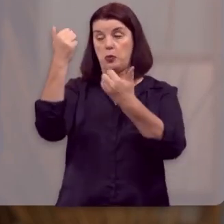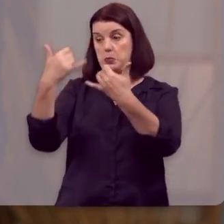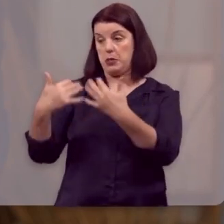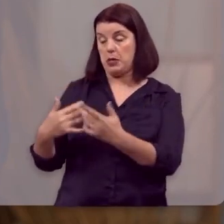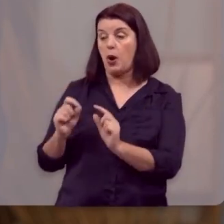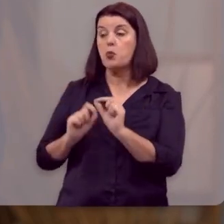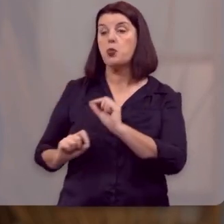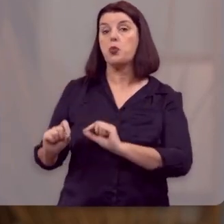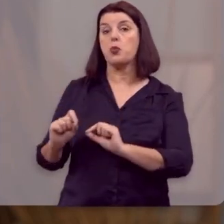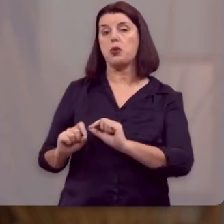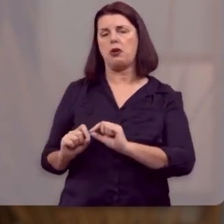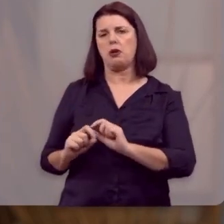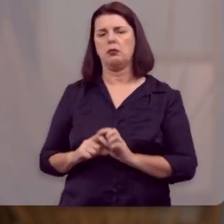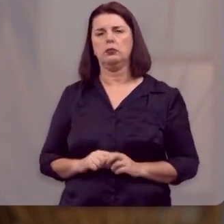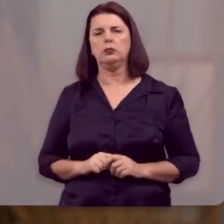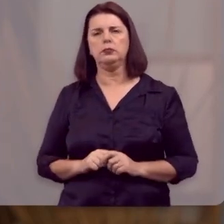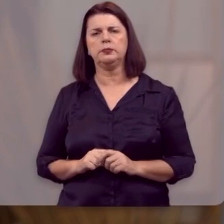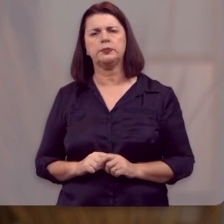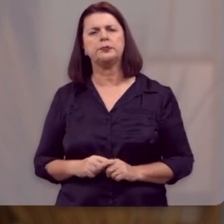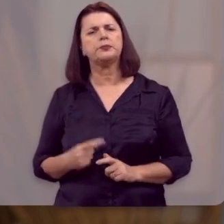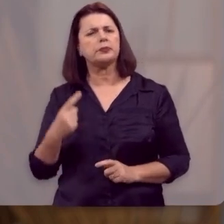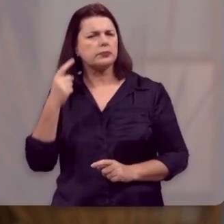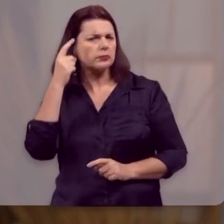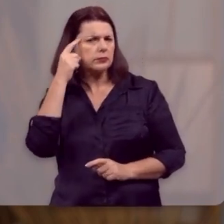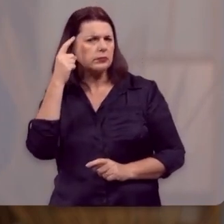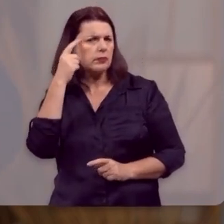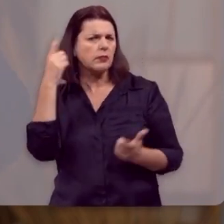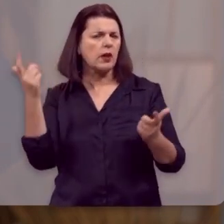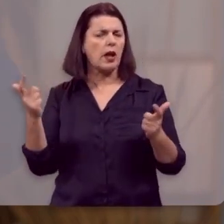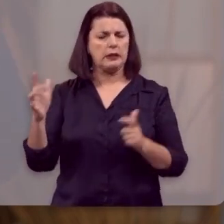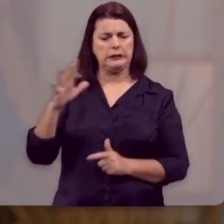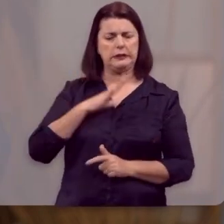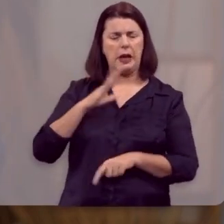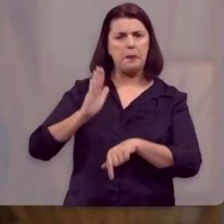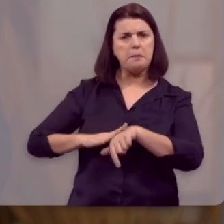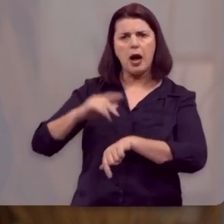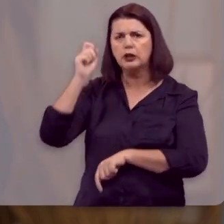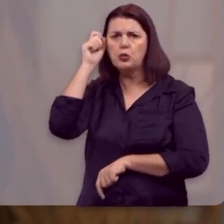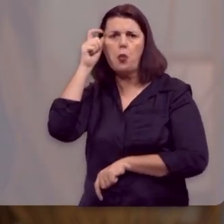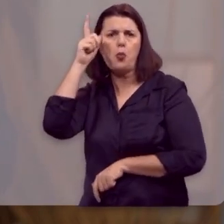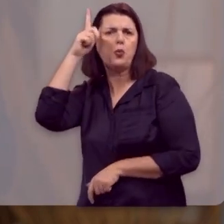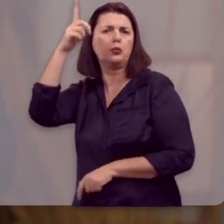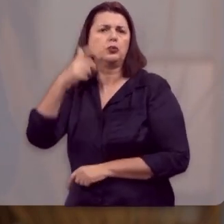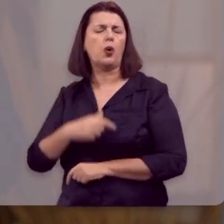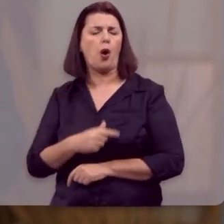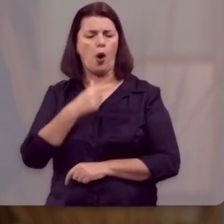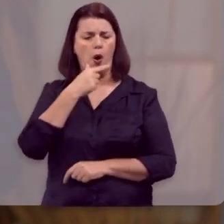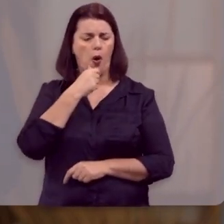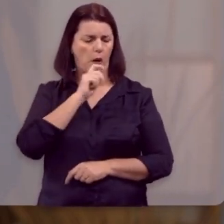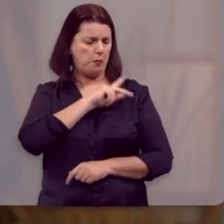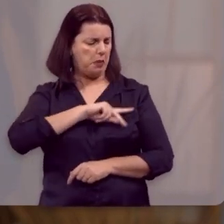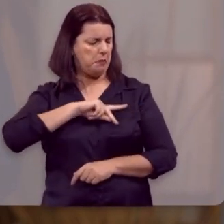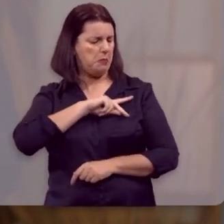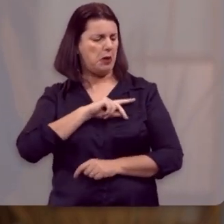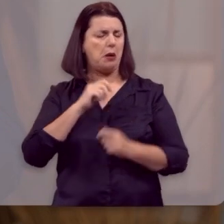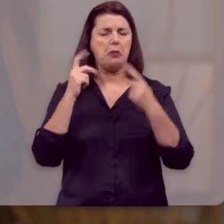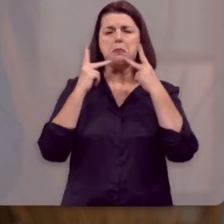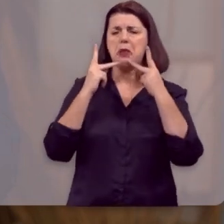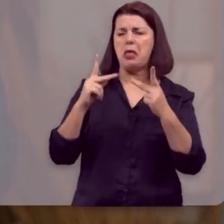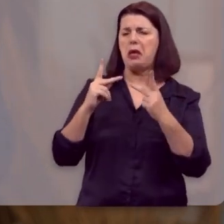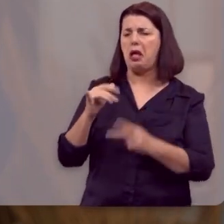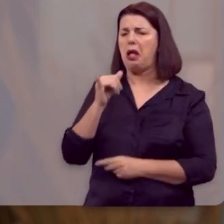dar explicações, porque, notem isso, na cidade mais culta do mundo, o pregador era um